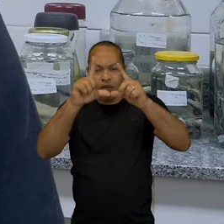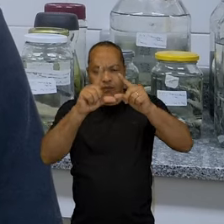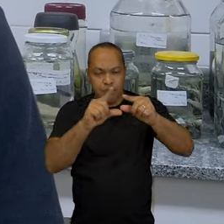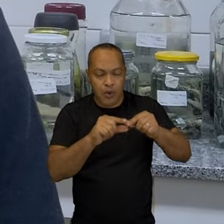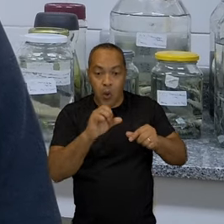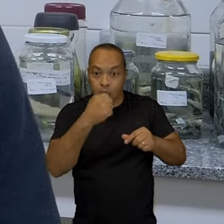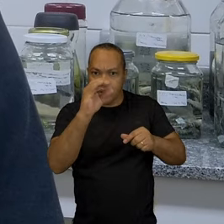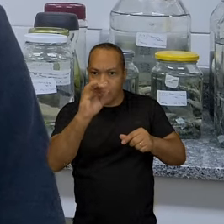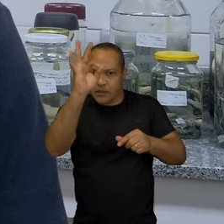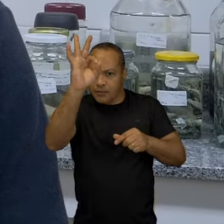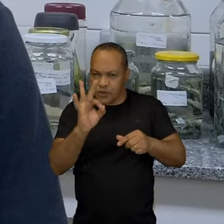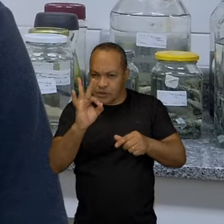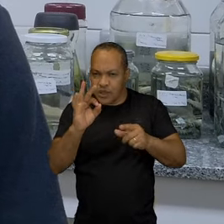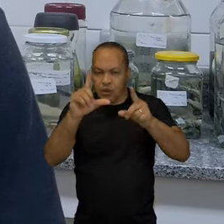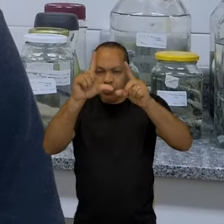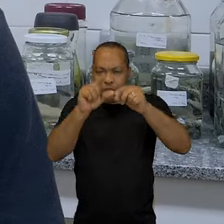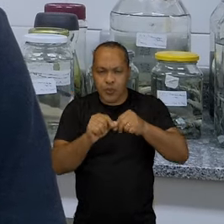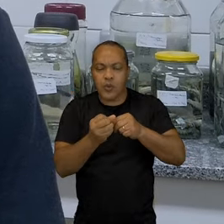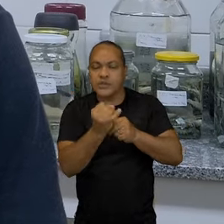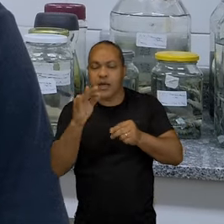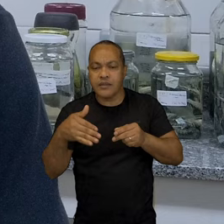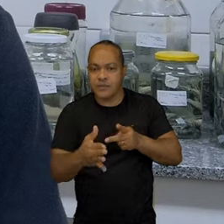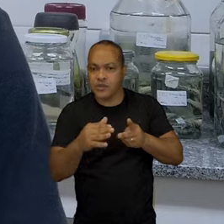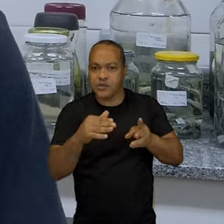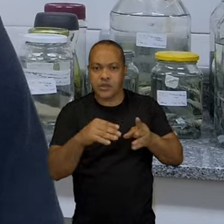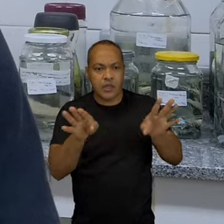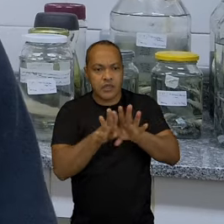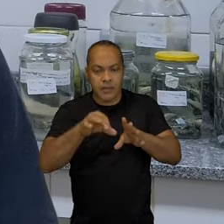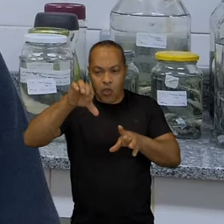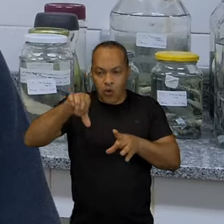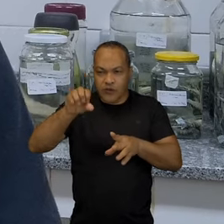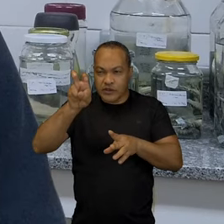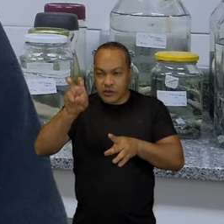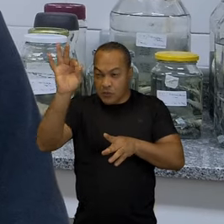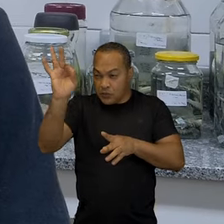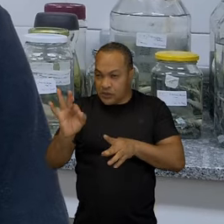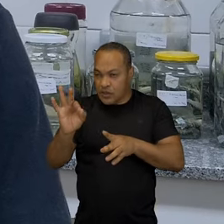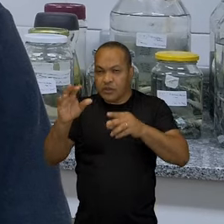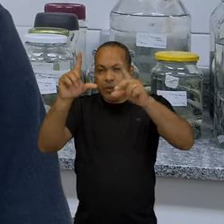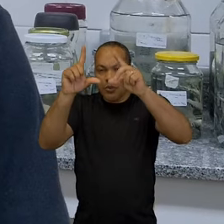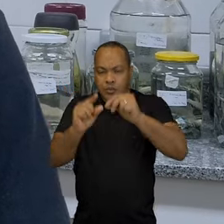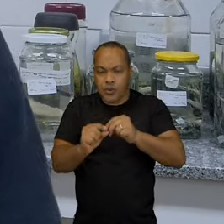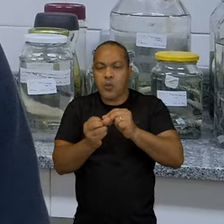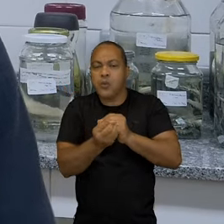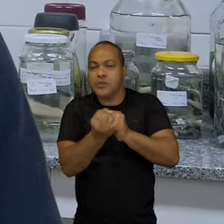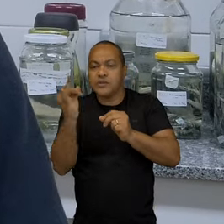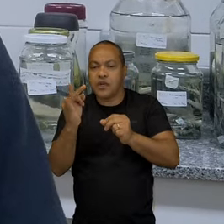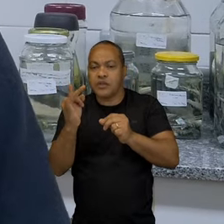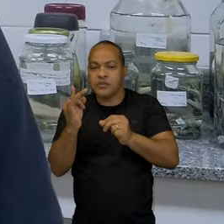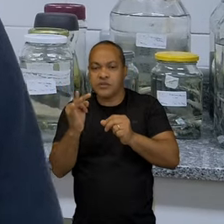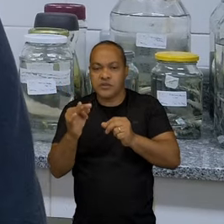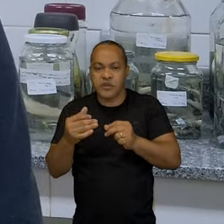de cerca de 80% na diversidade de espécies e 95% de redução na quantidade